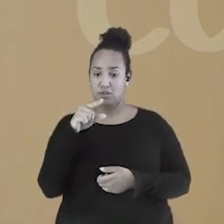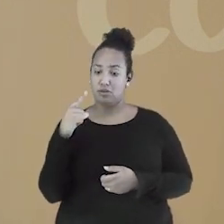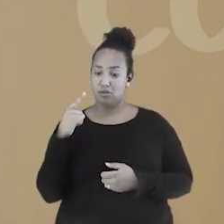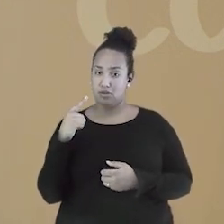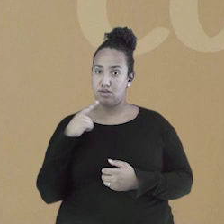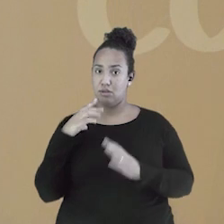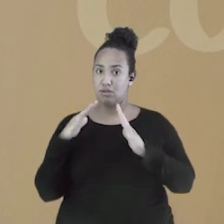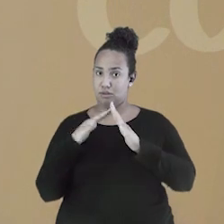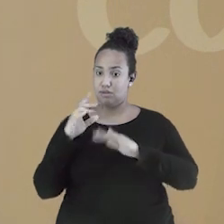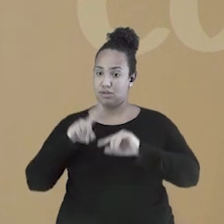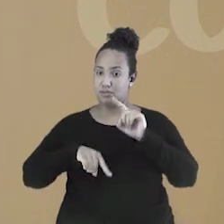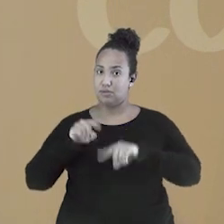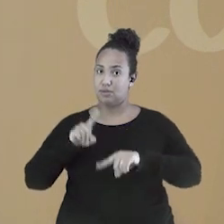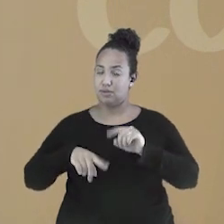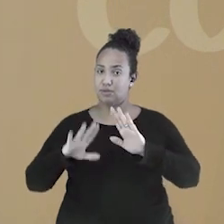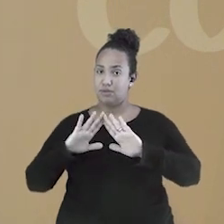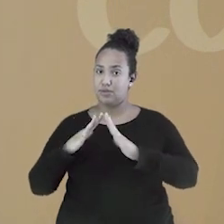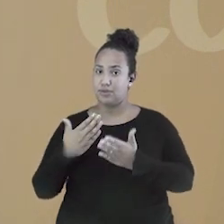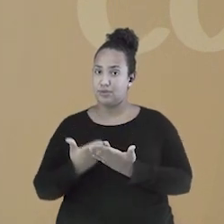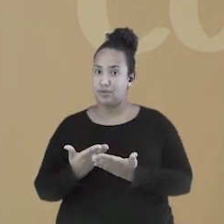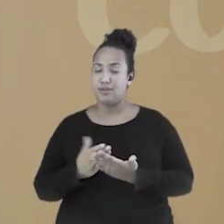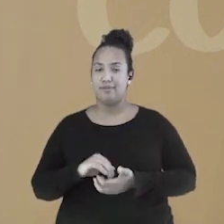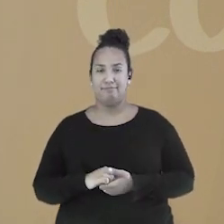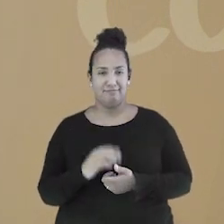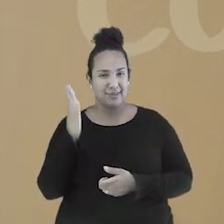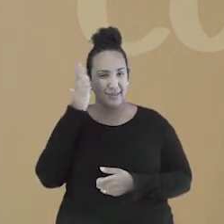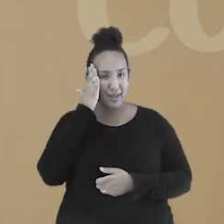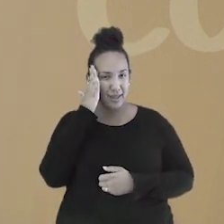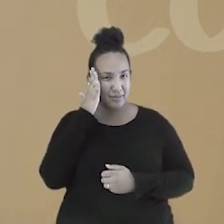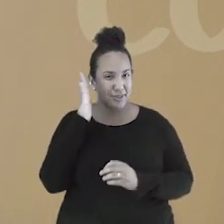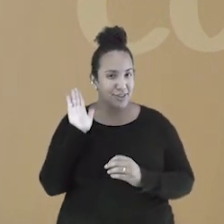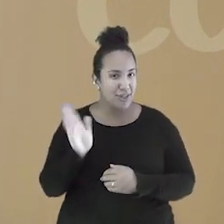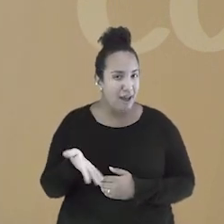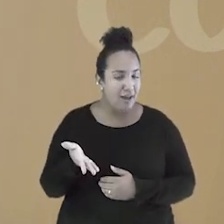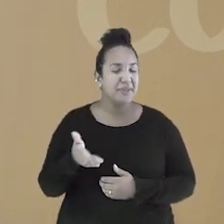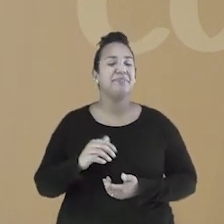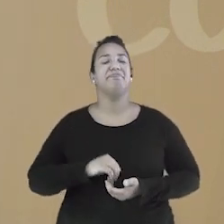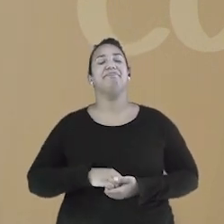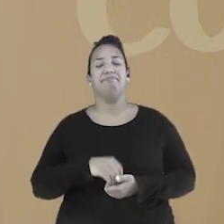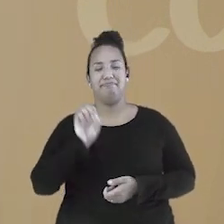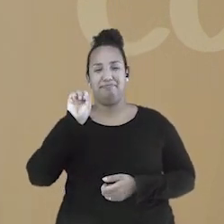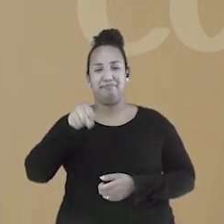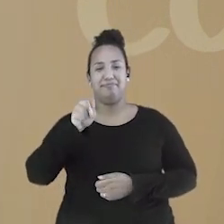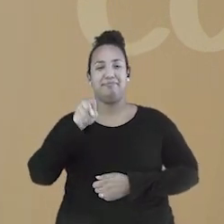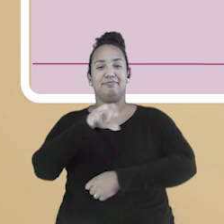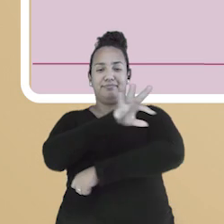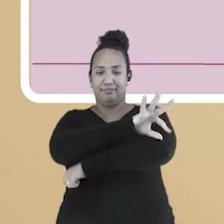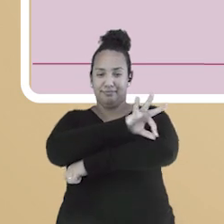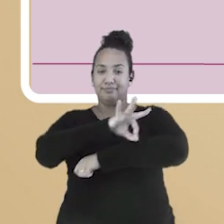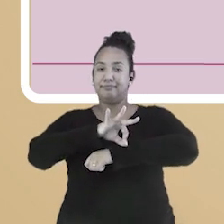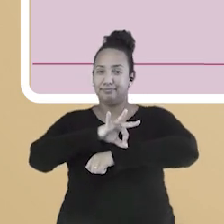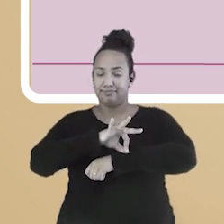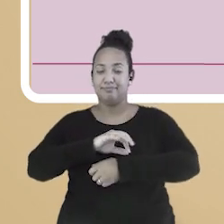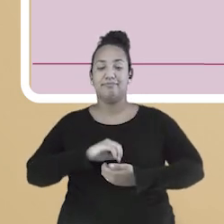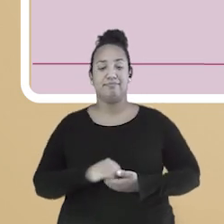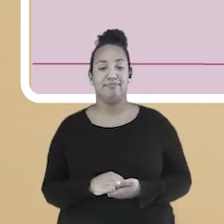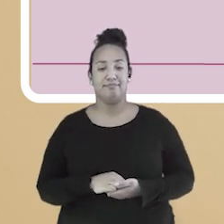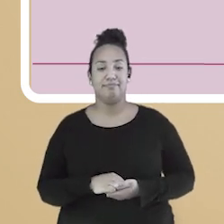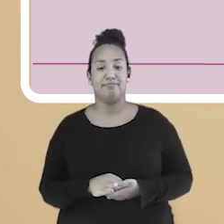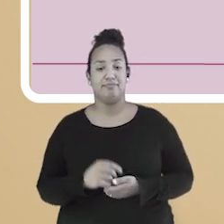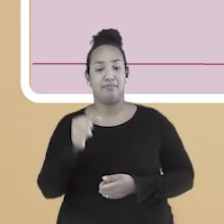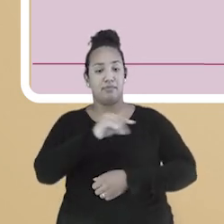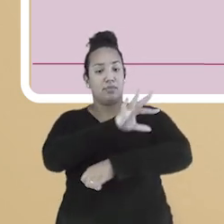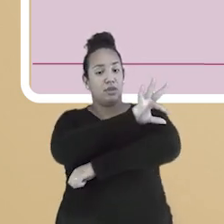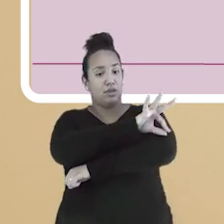material escolar. Já sabe do que eu estou falando? Isso mesmo, da régua. Ela é um